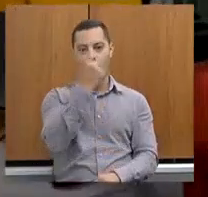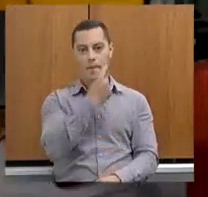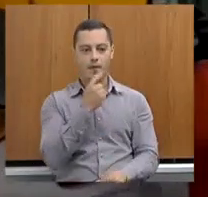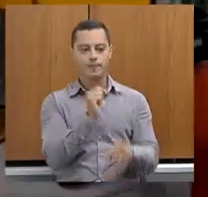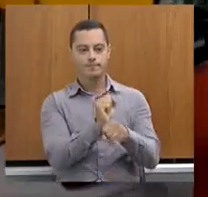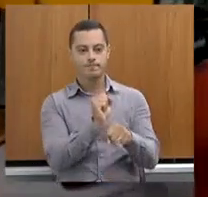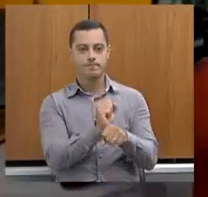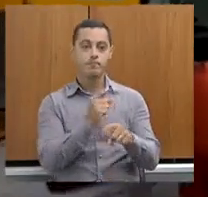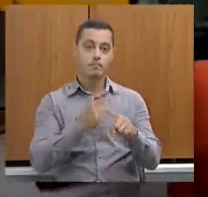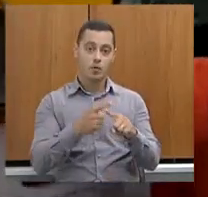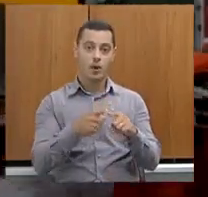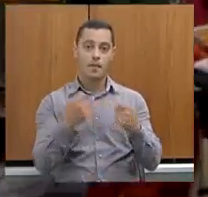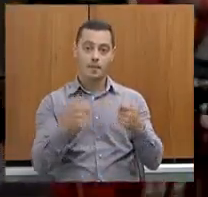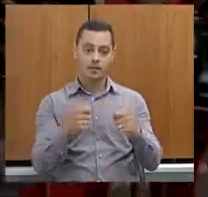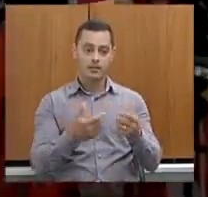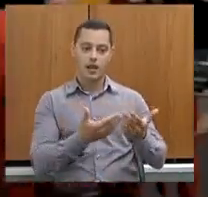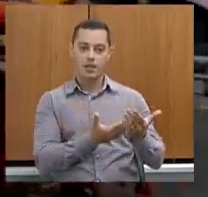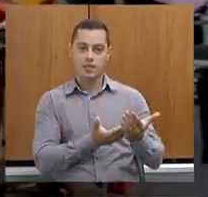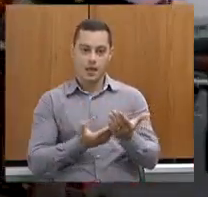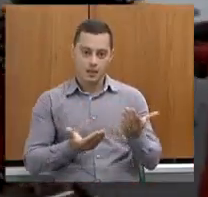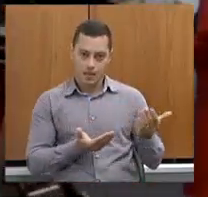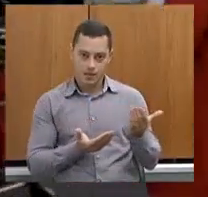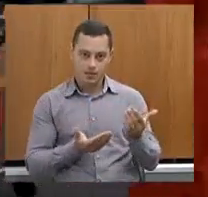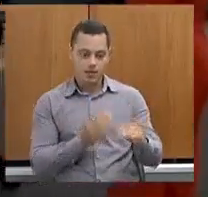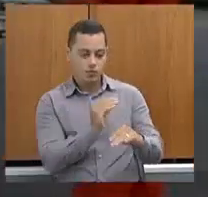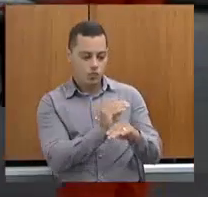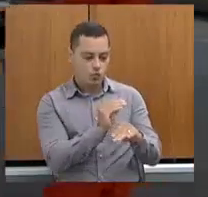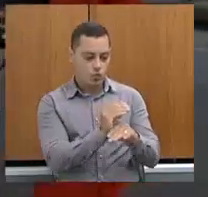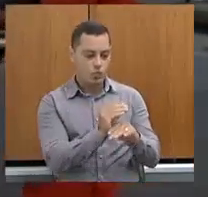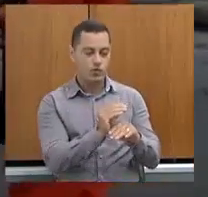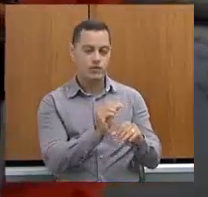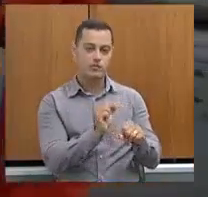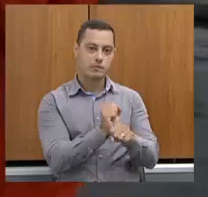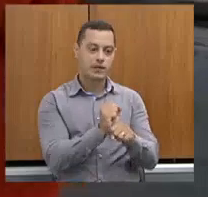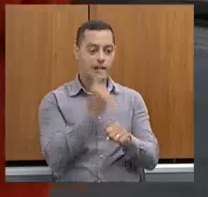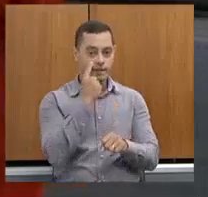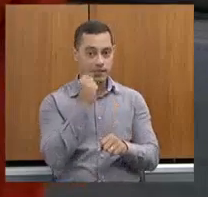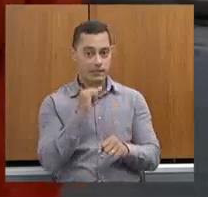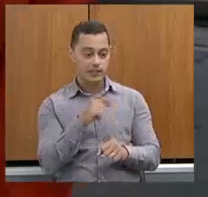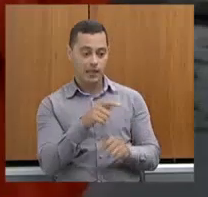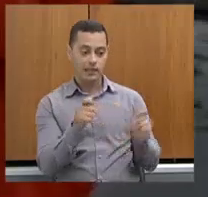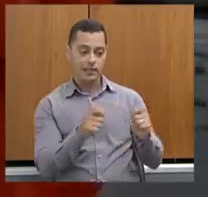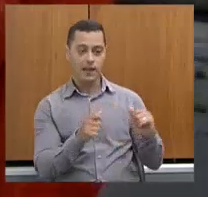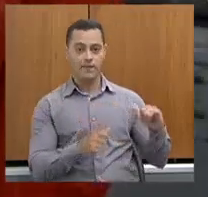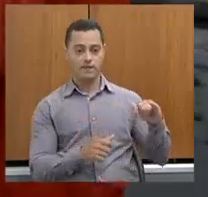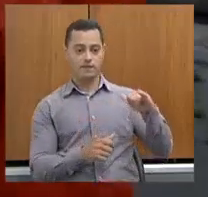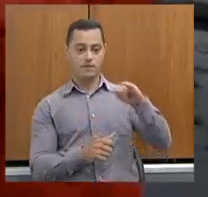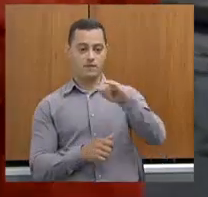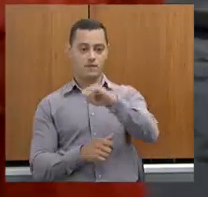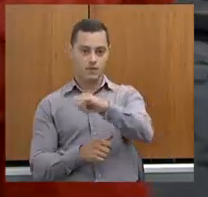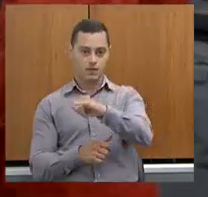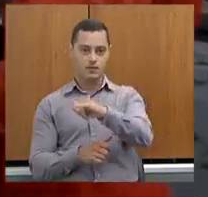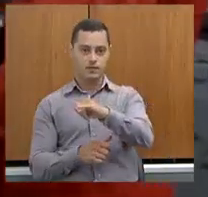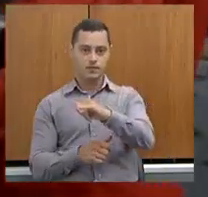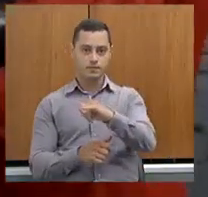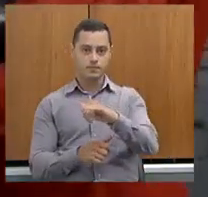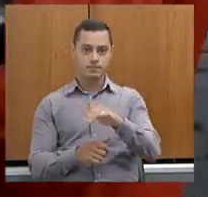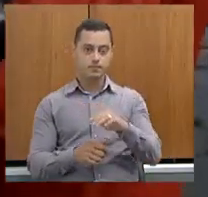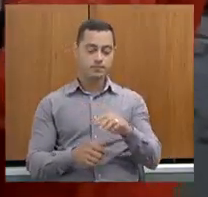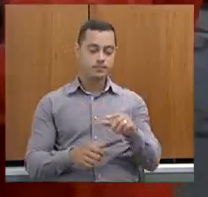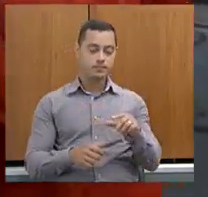fazer toda estabilização possível que criança para saber se ela tinha realmente toda condição de transporte então toda a medicação que era feita